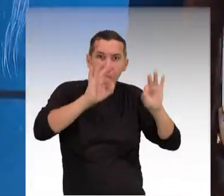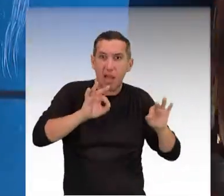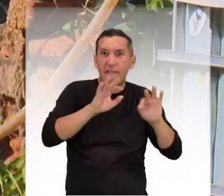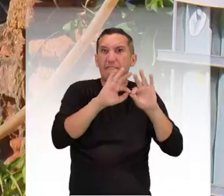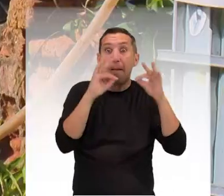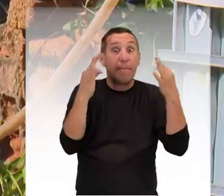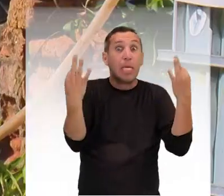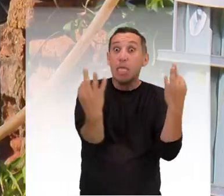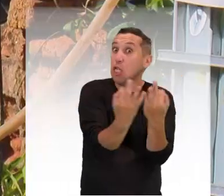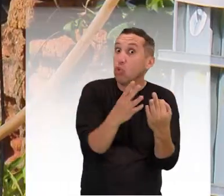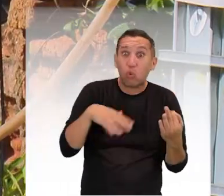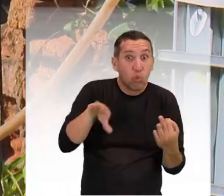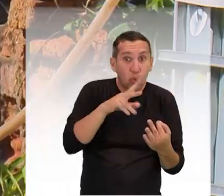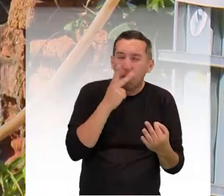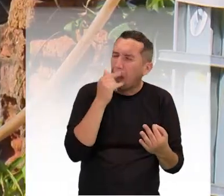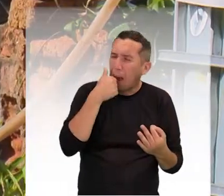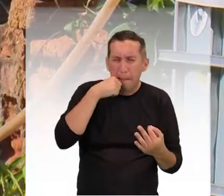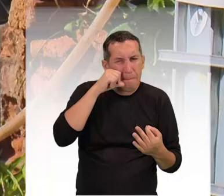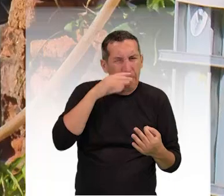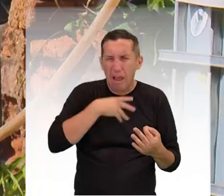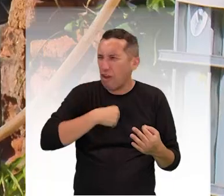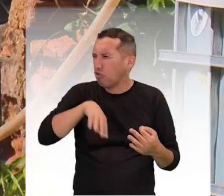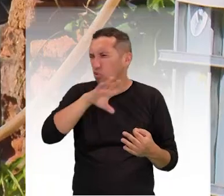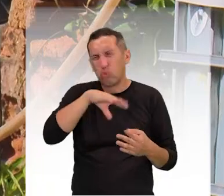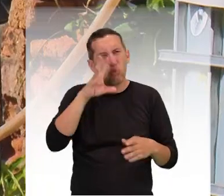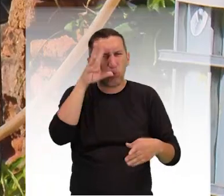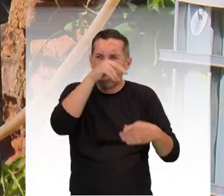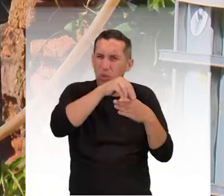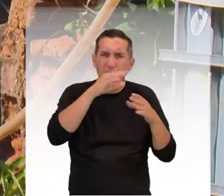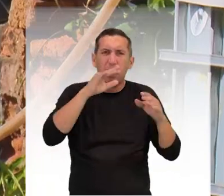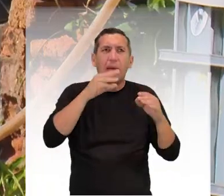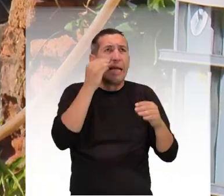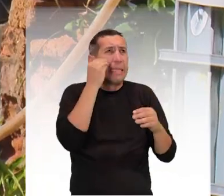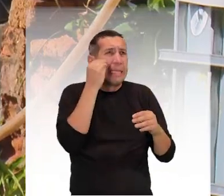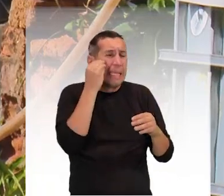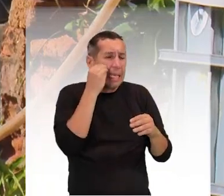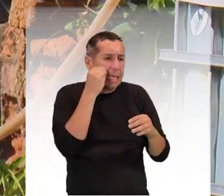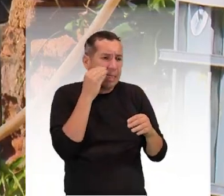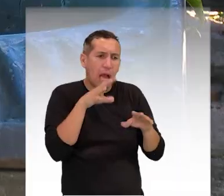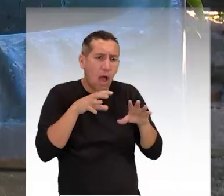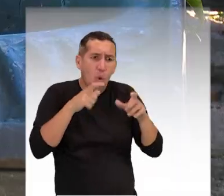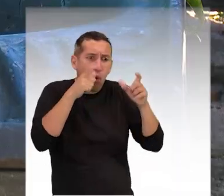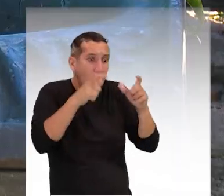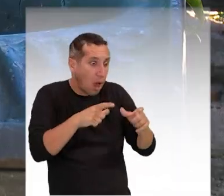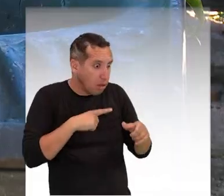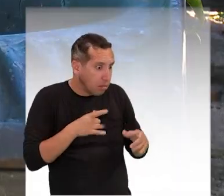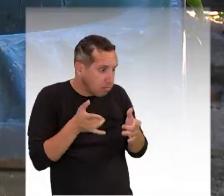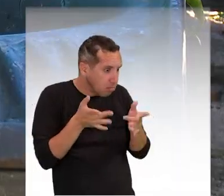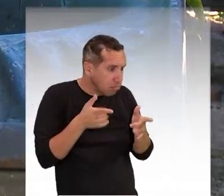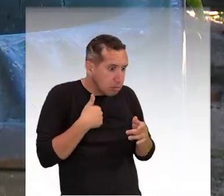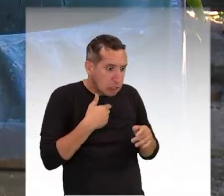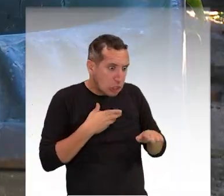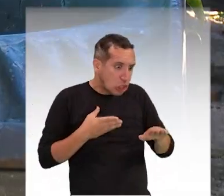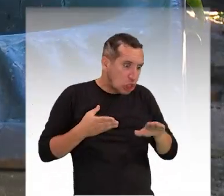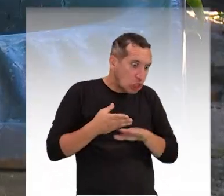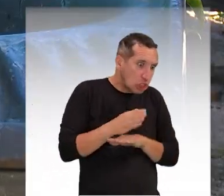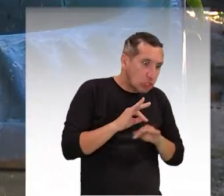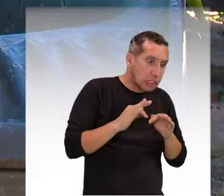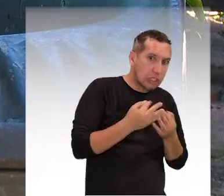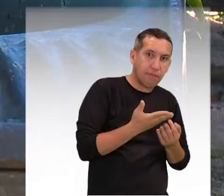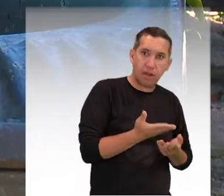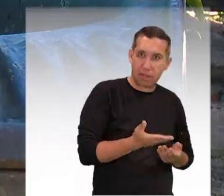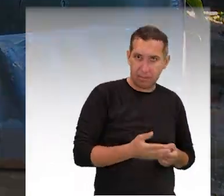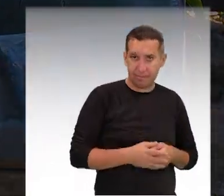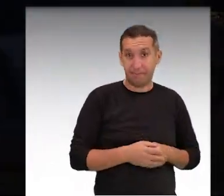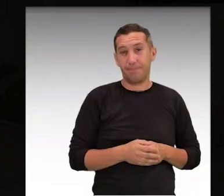famílias, né, inteiras com filhos e procuram as ocupações, porque lá é o espaço que se tem disponível para essas famílias